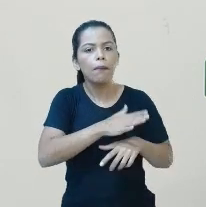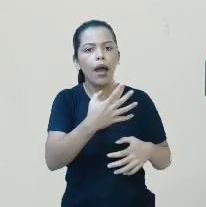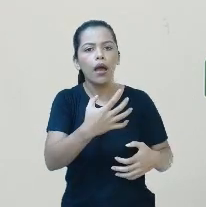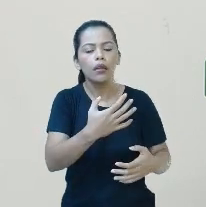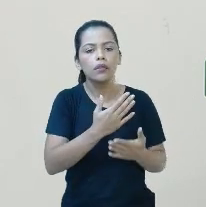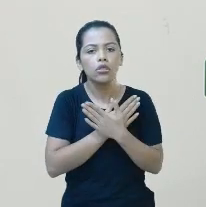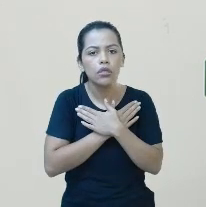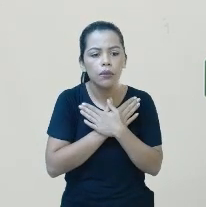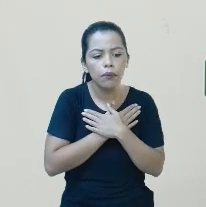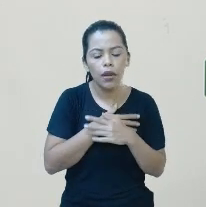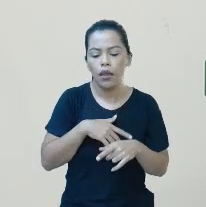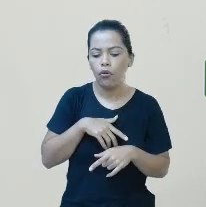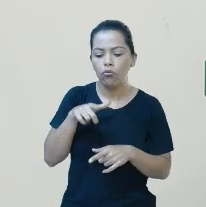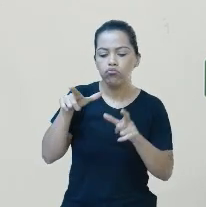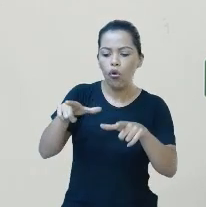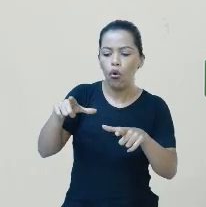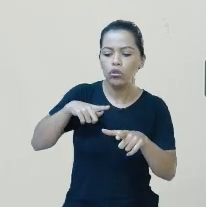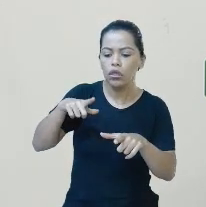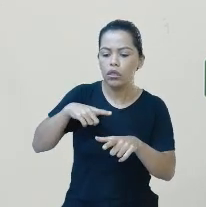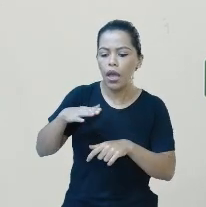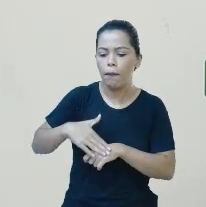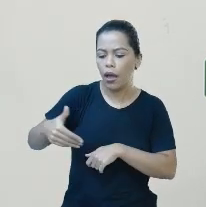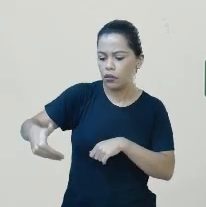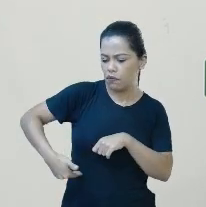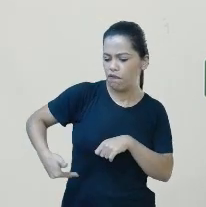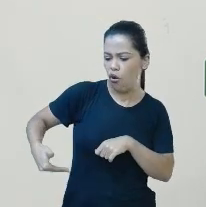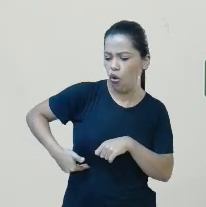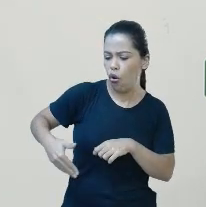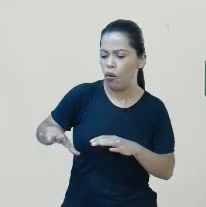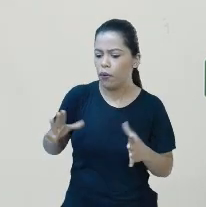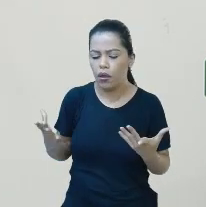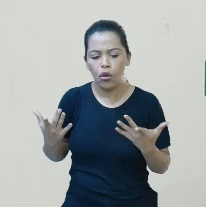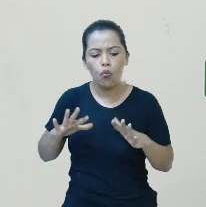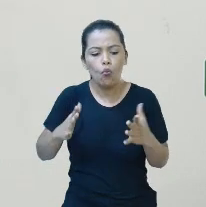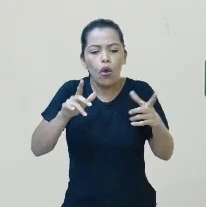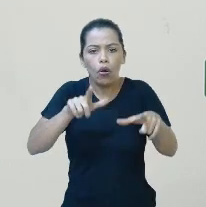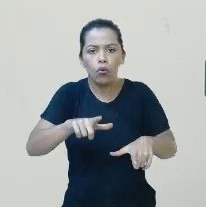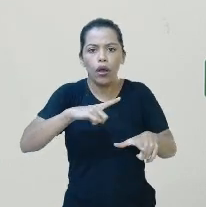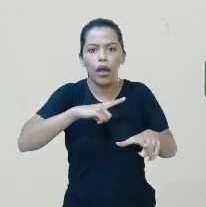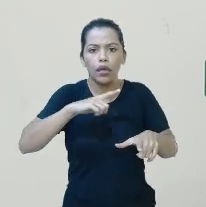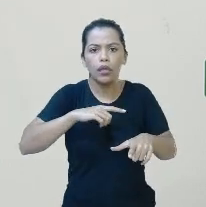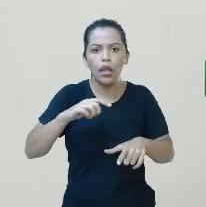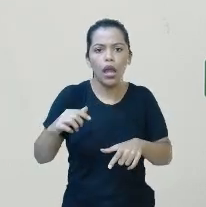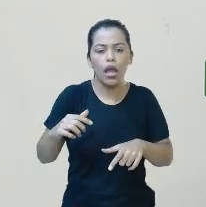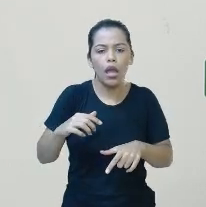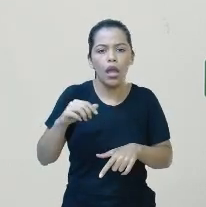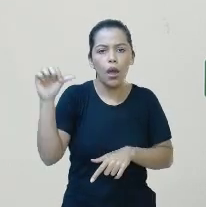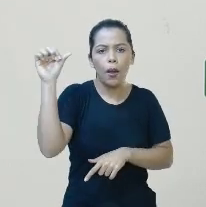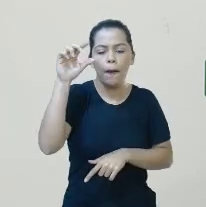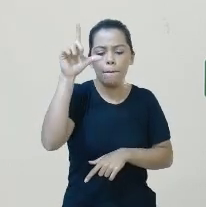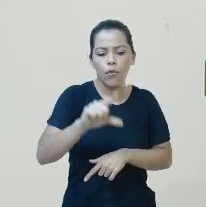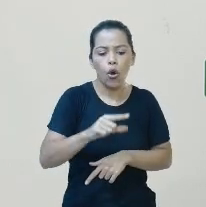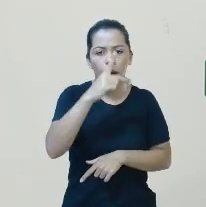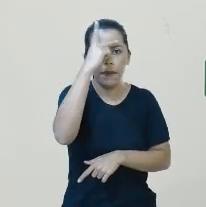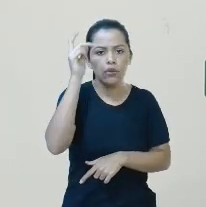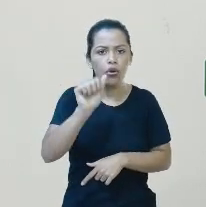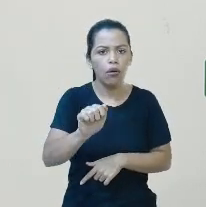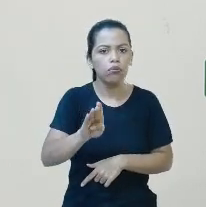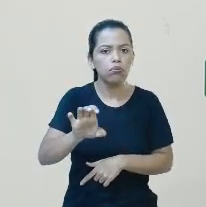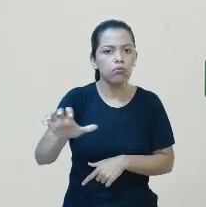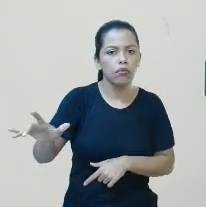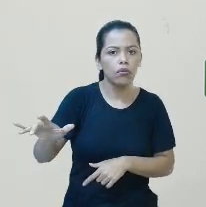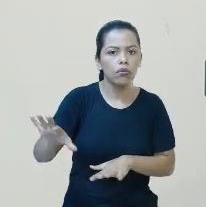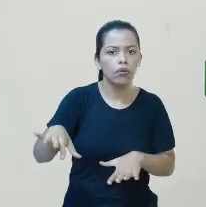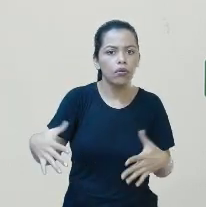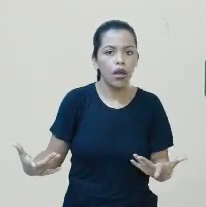mais forte, onde existe, quais são as regiões que o analfabetismo ainda é muito alto, que as crianças estão trabalhando, que